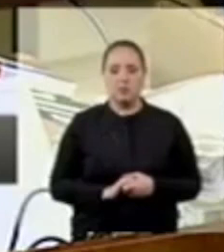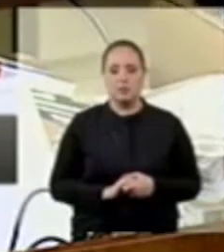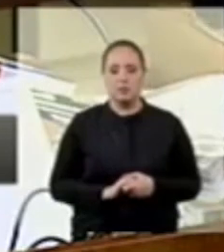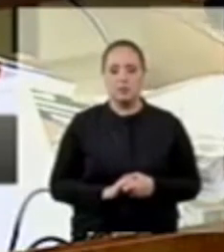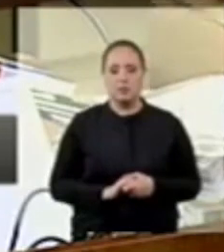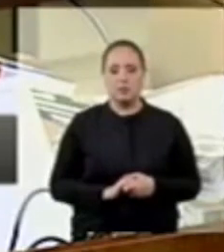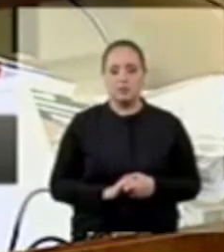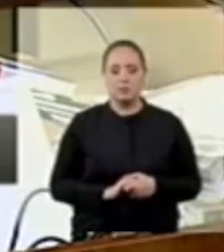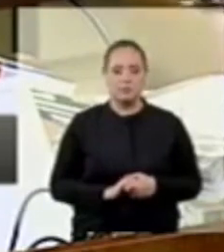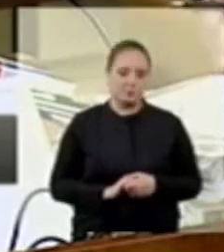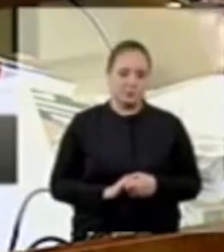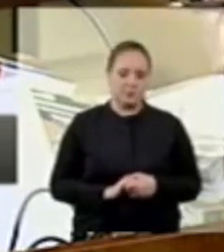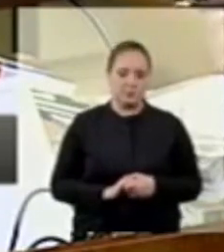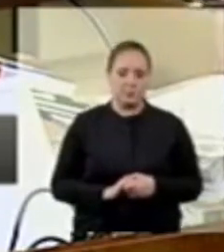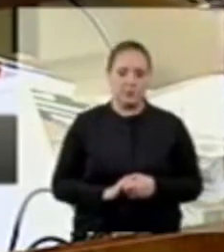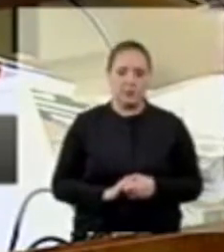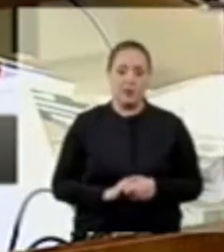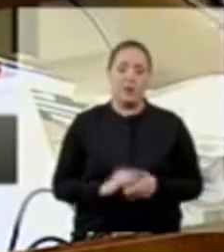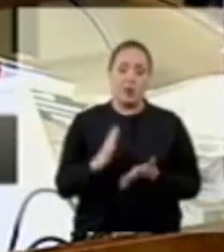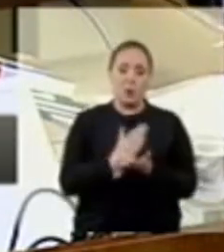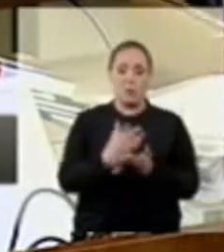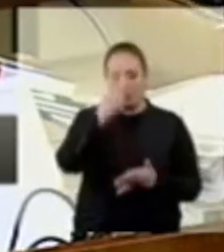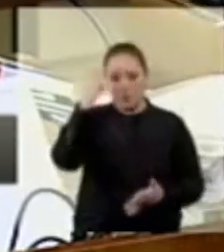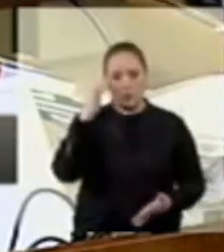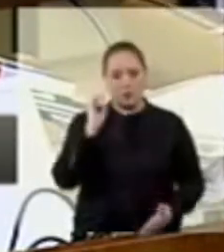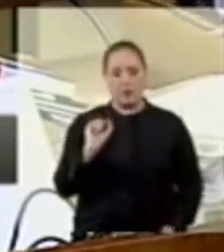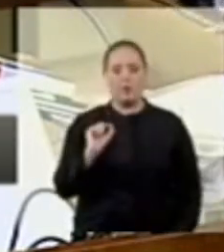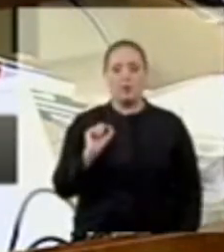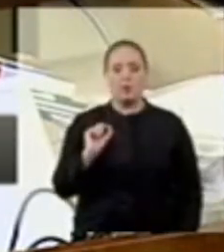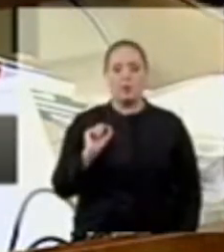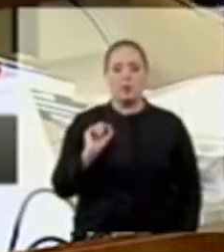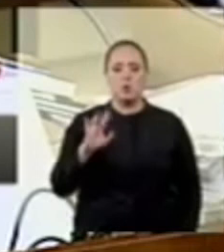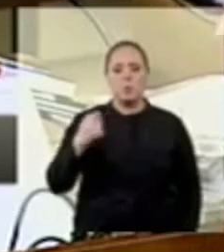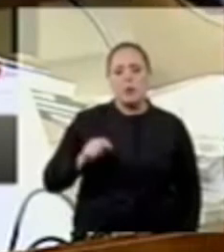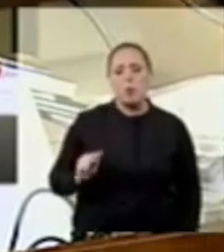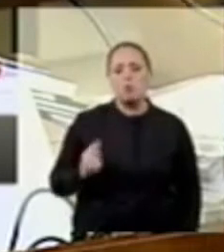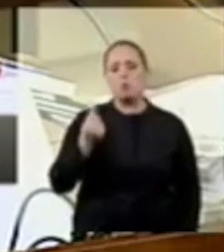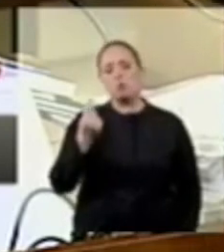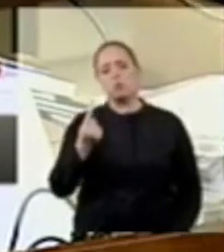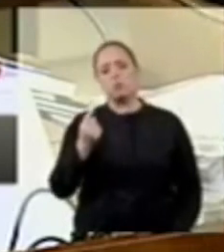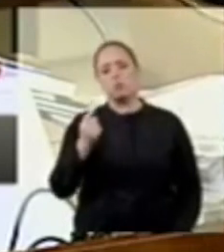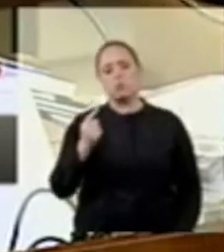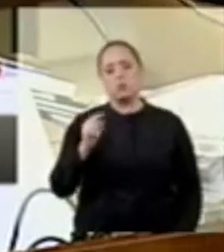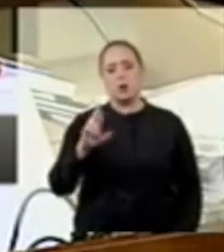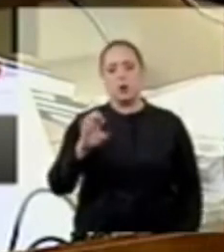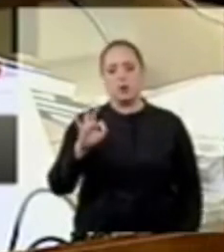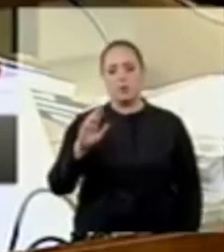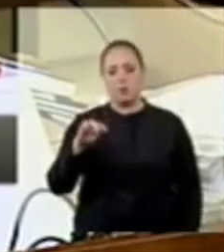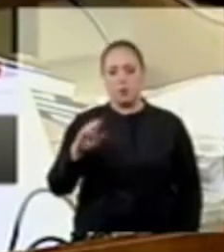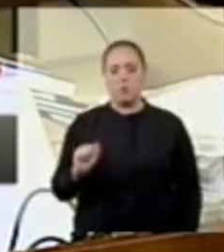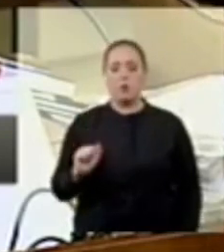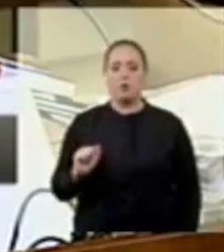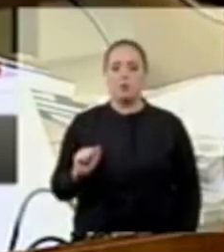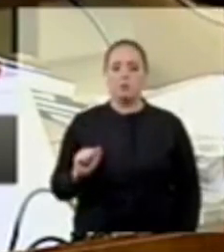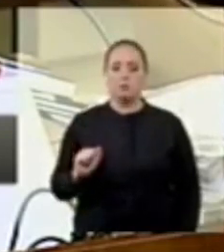assim há quem entenda que bastaria um único caso de reforma para justificar a exigência